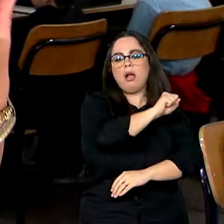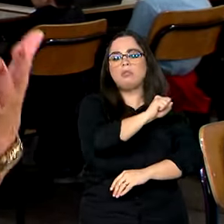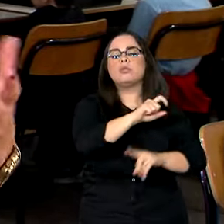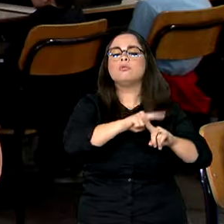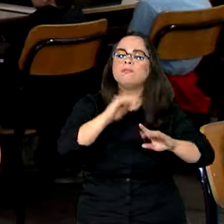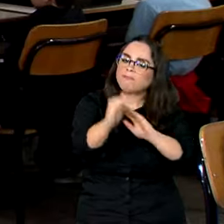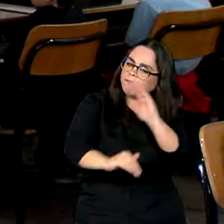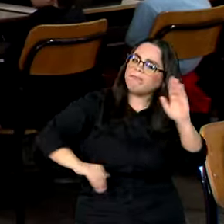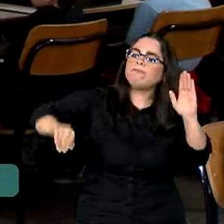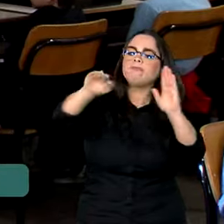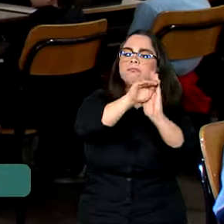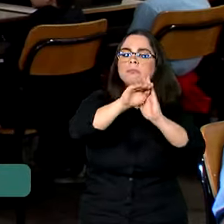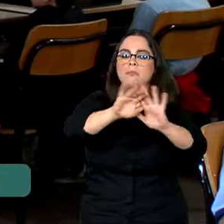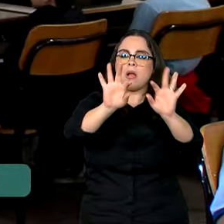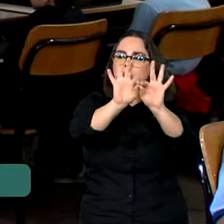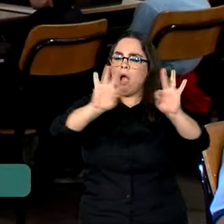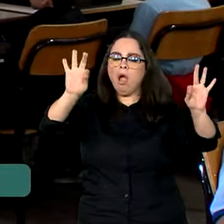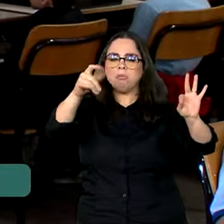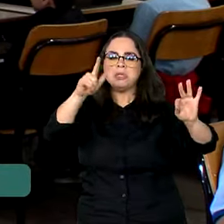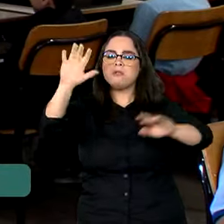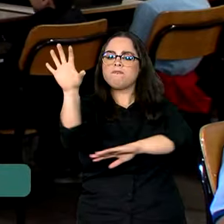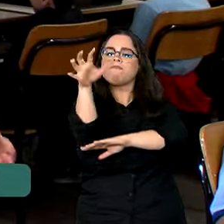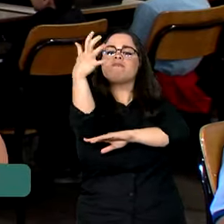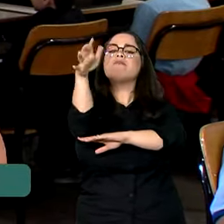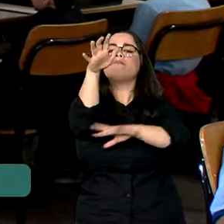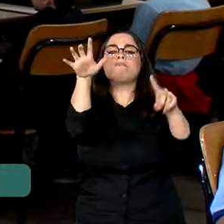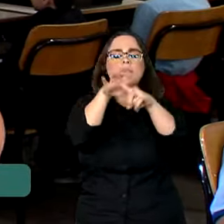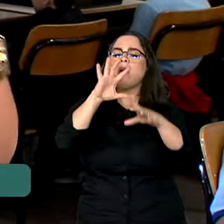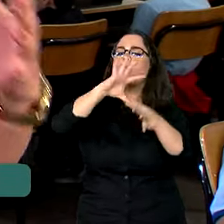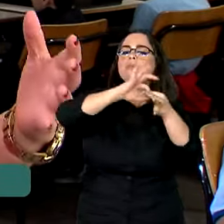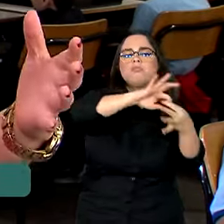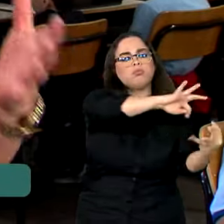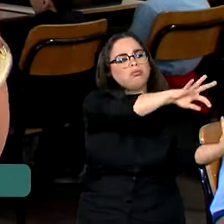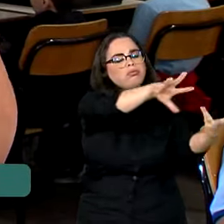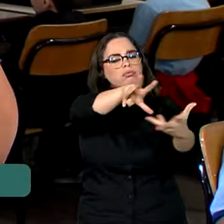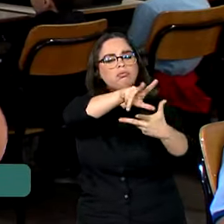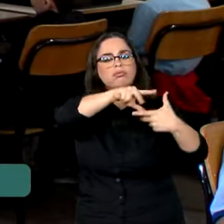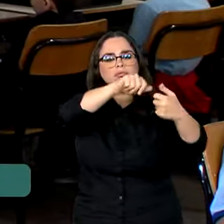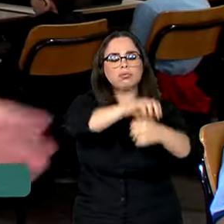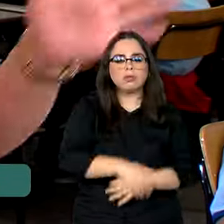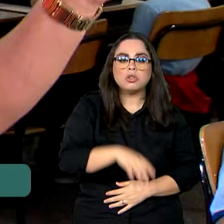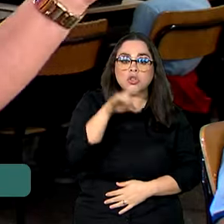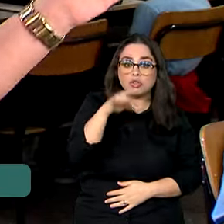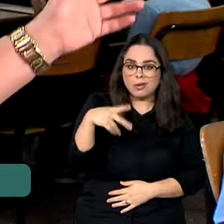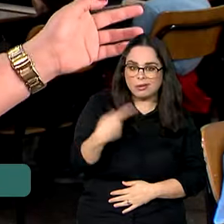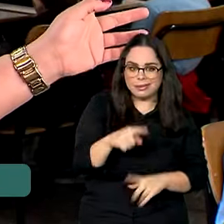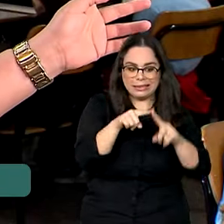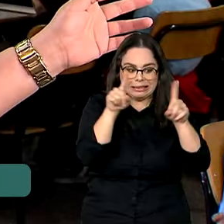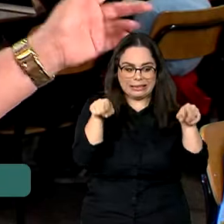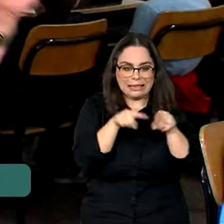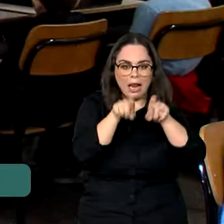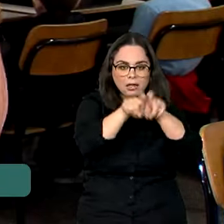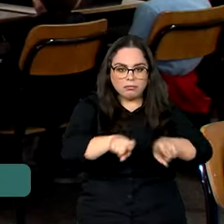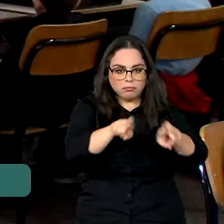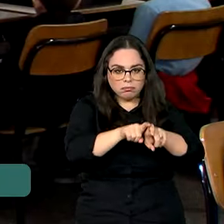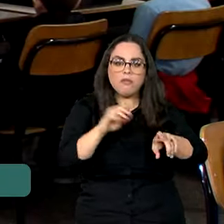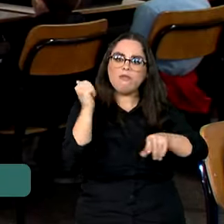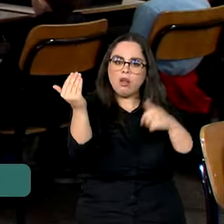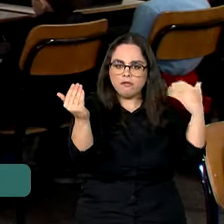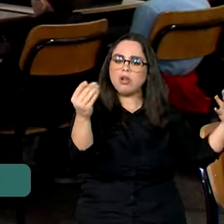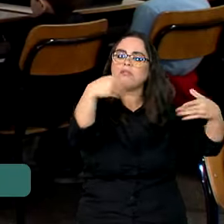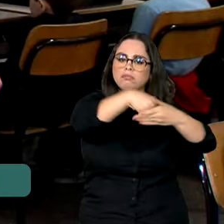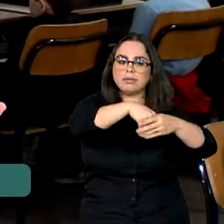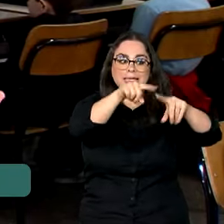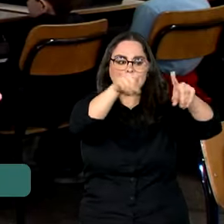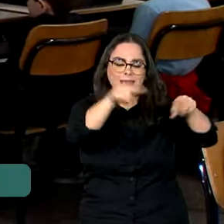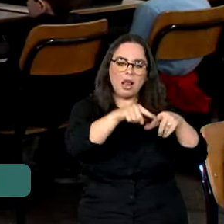alta velocidade e sem fio, e que essa conexão esteja por toda parte, não apenas aqui nas salas de informática, mas também